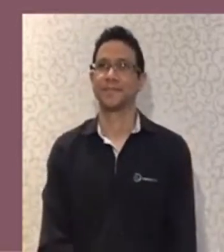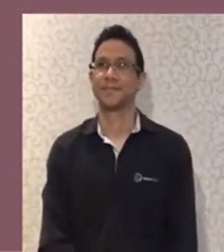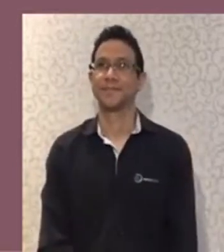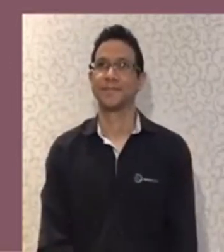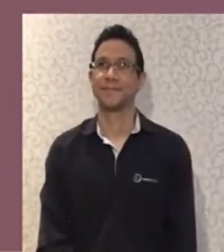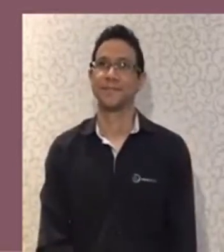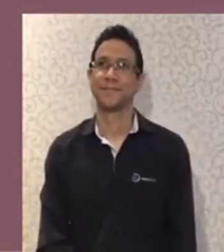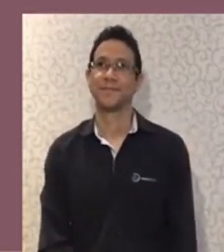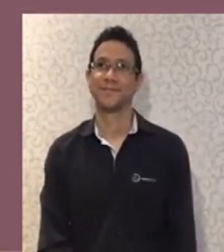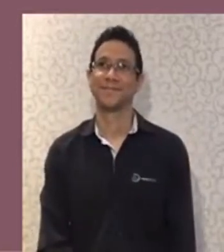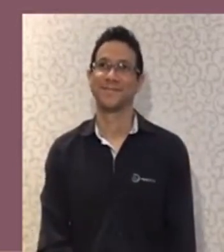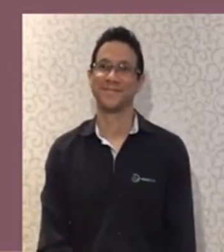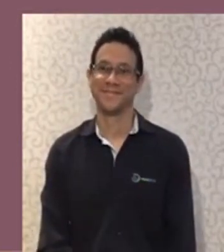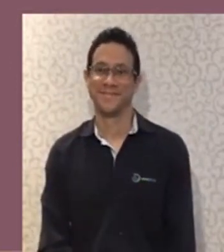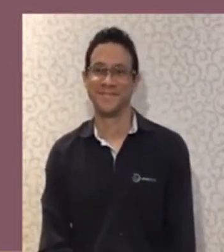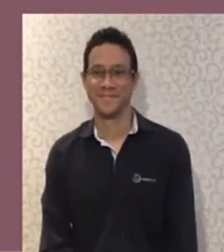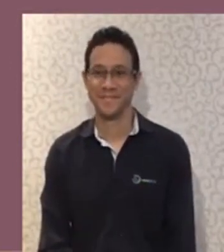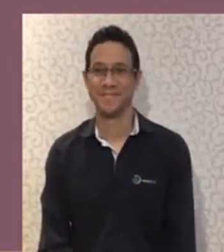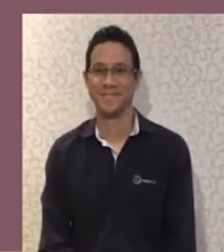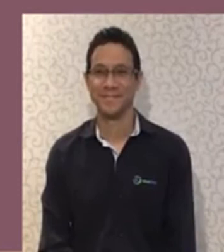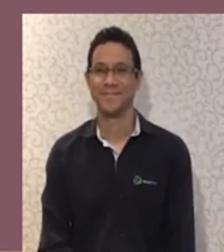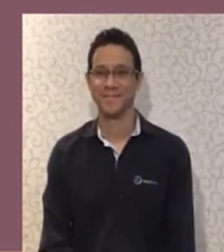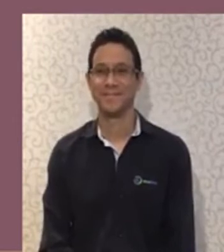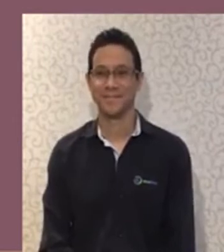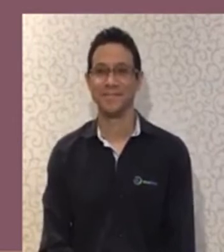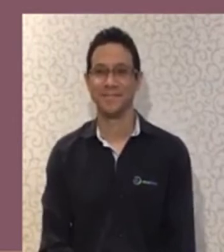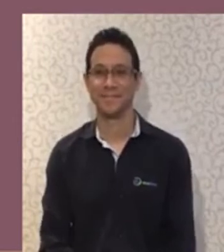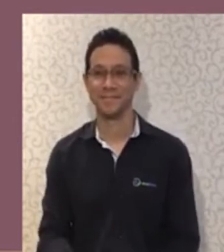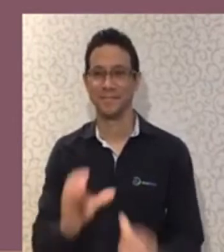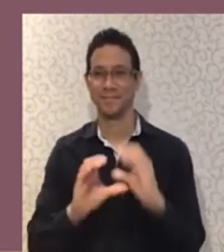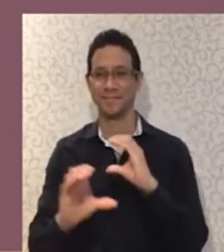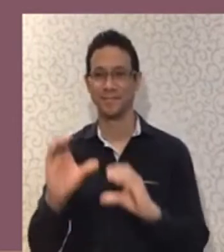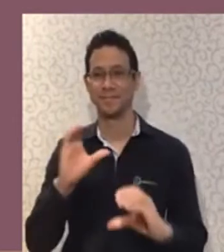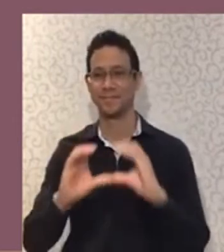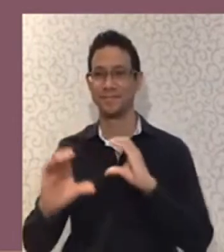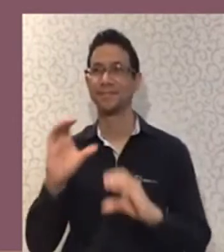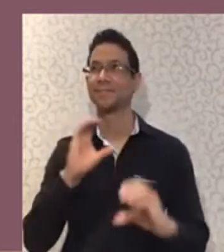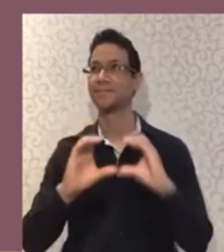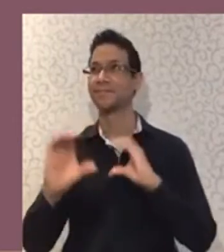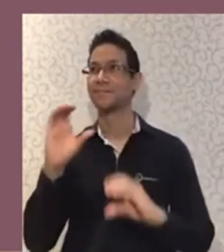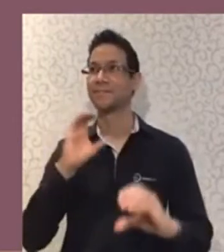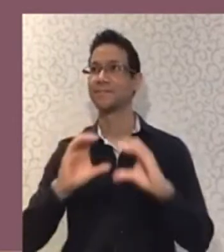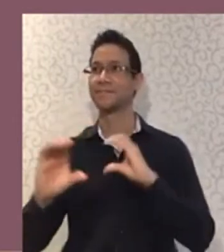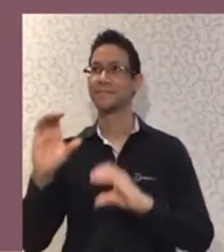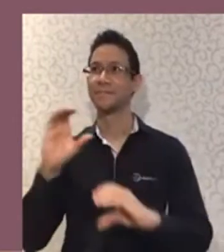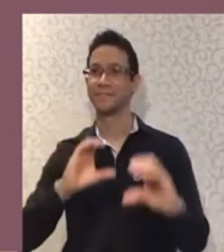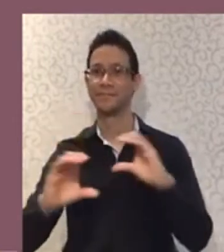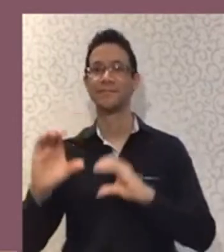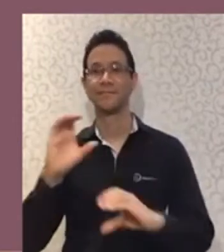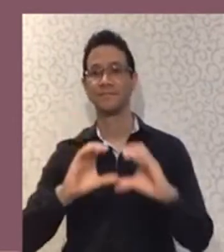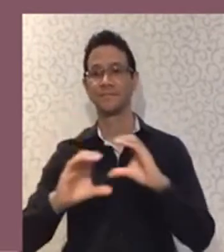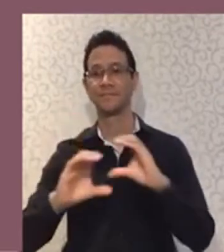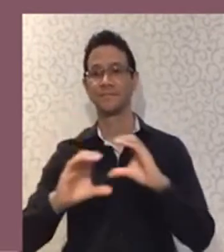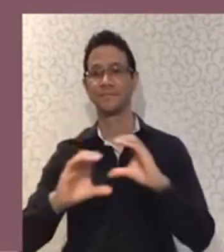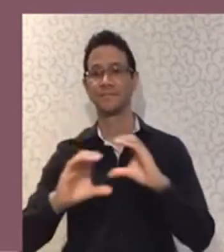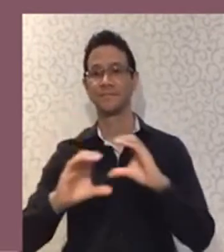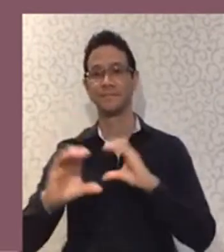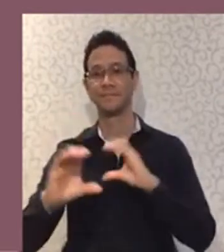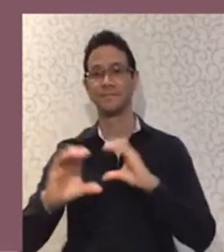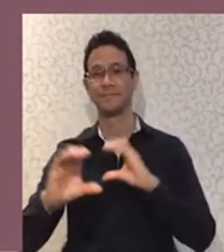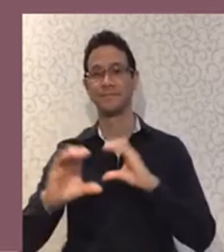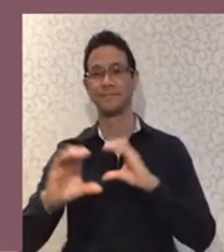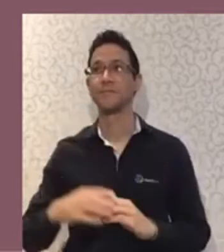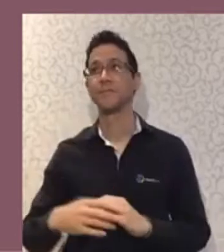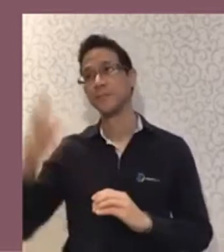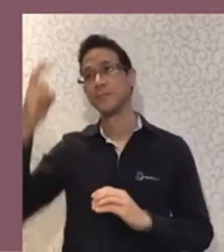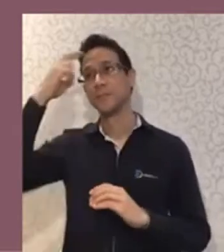ile no qua, na mabala. Aô, quem cole no qua, na mabala. Aô, quem cole no qua, na mabala. De